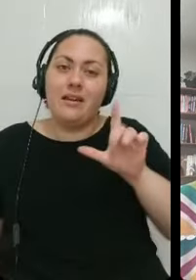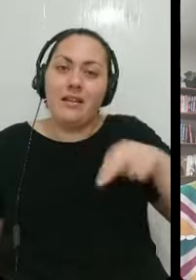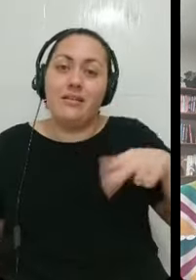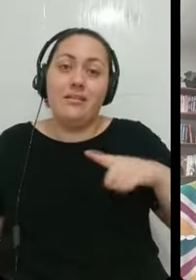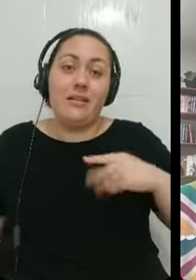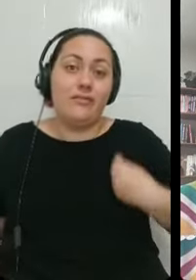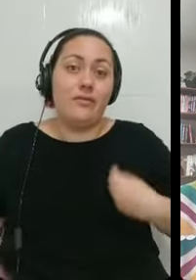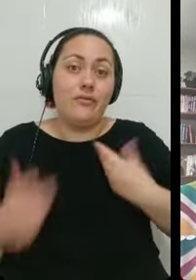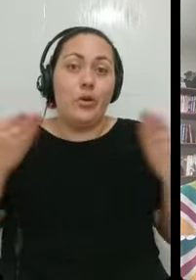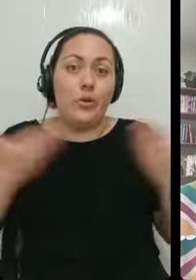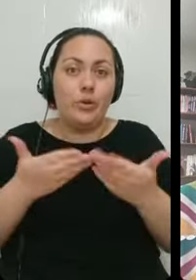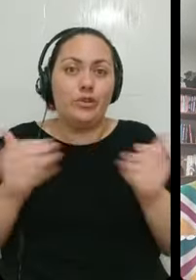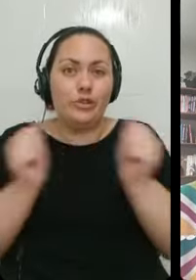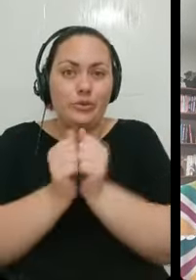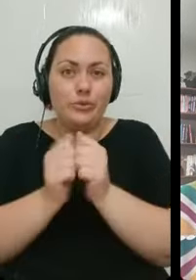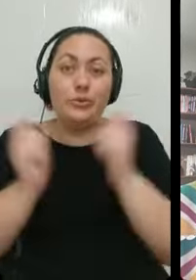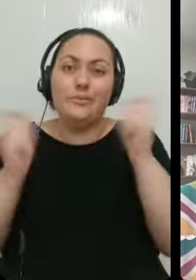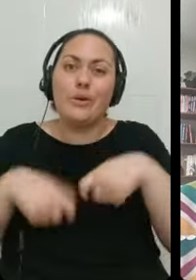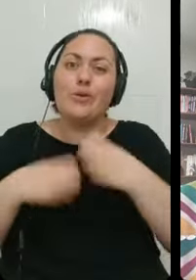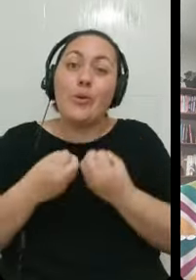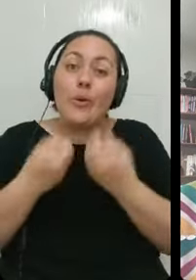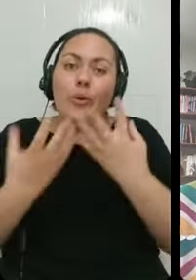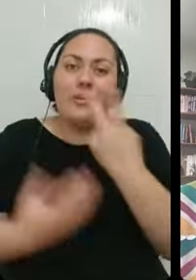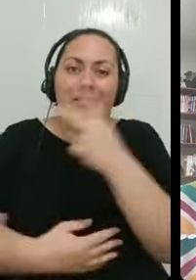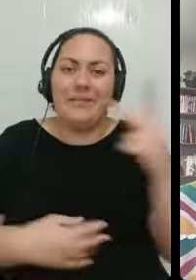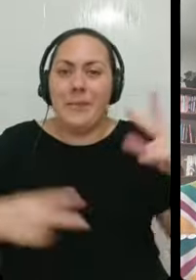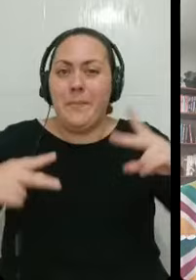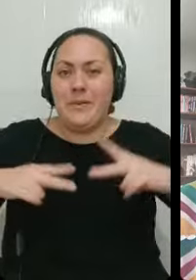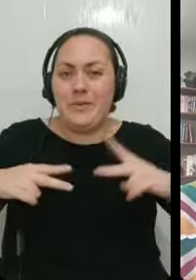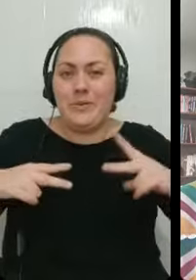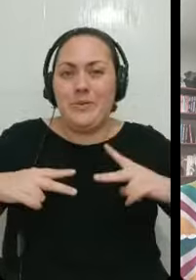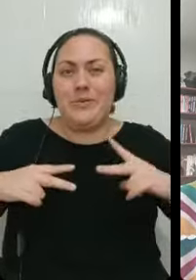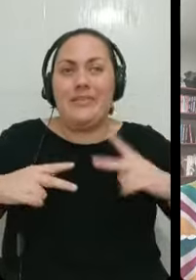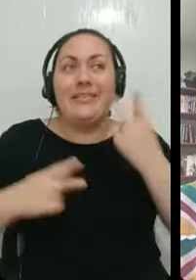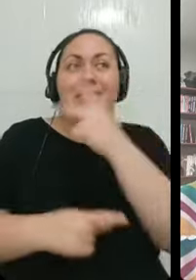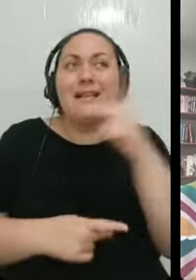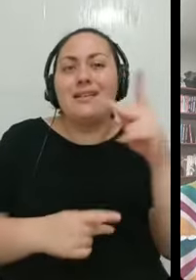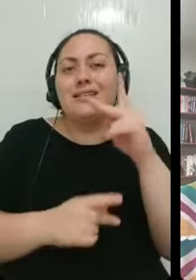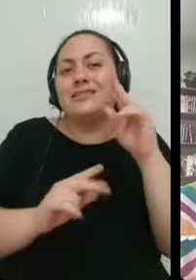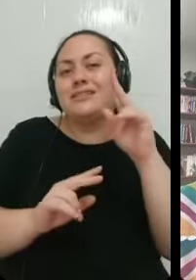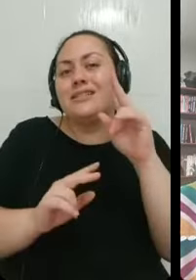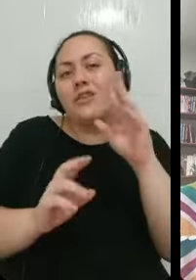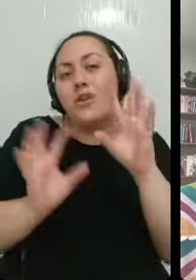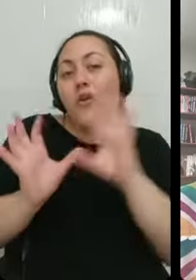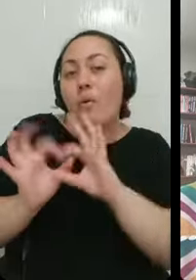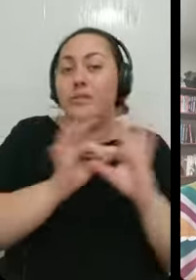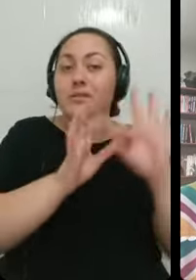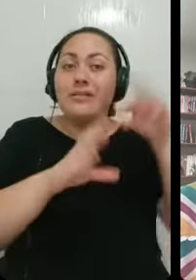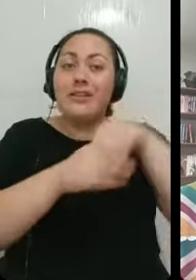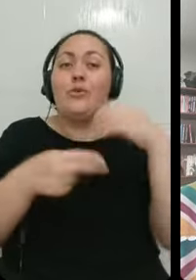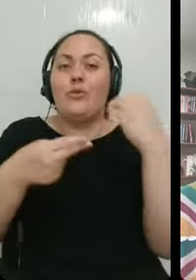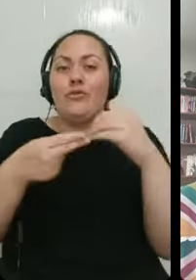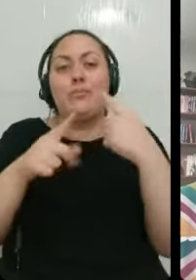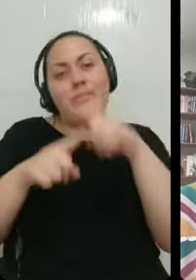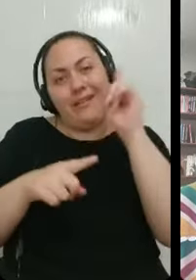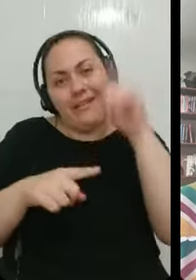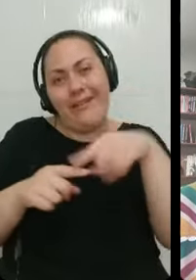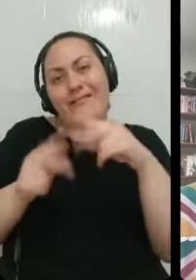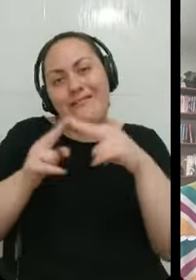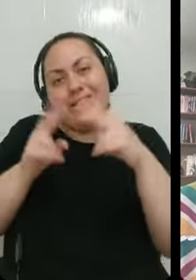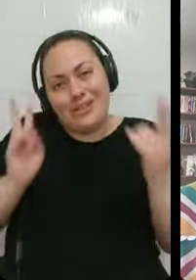podendo trazer mais esse pedacinho da UFSPA, né, dentro dessa caminhada virtual que a gente tem feito pelos